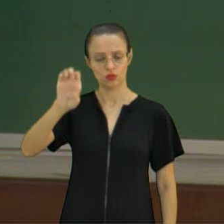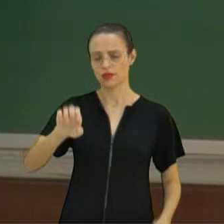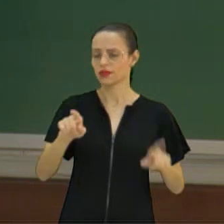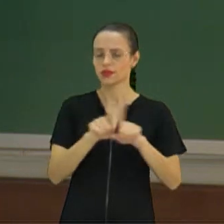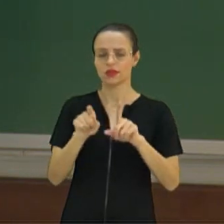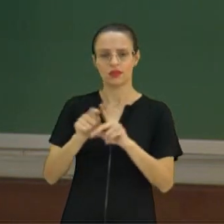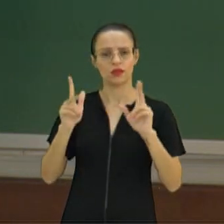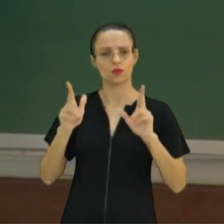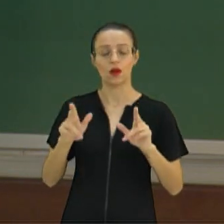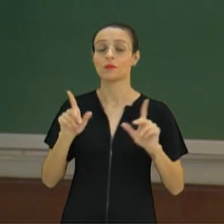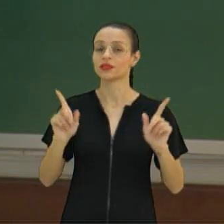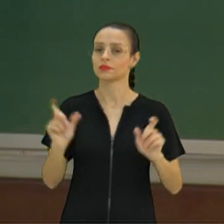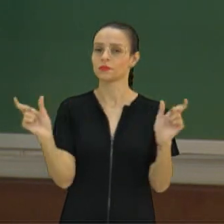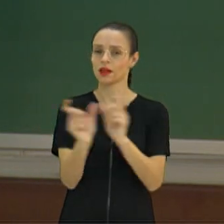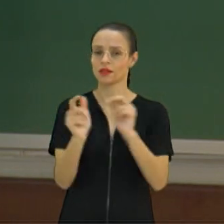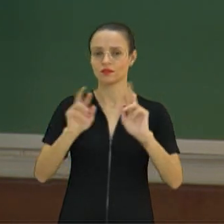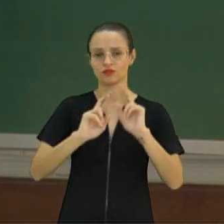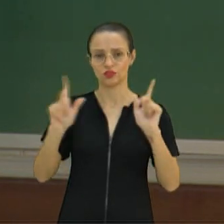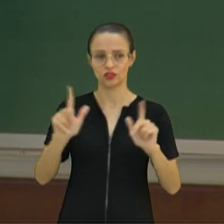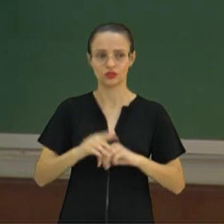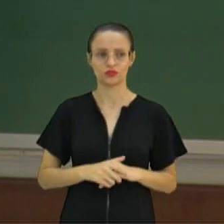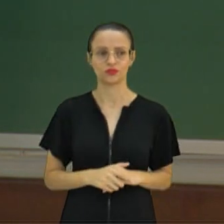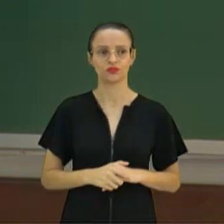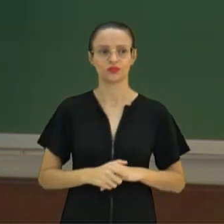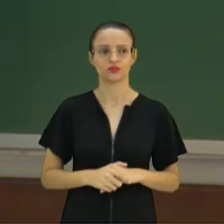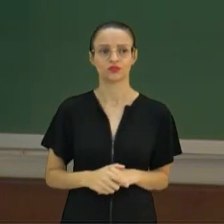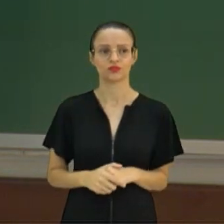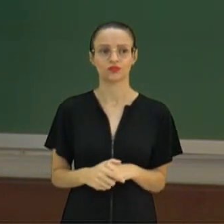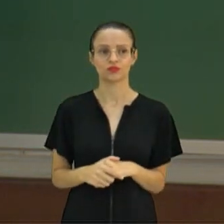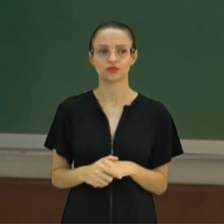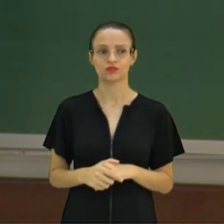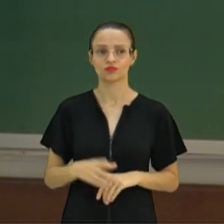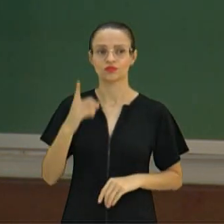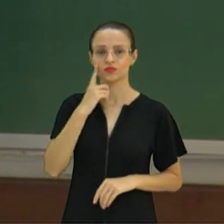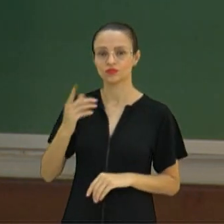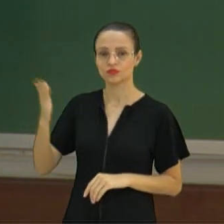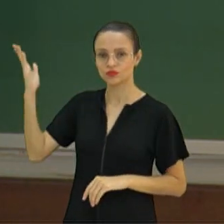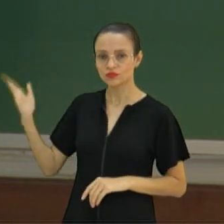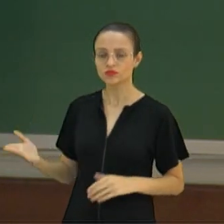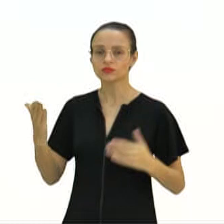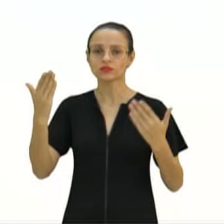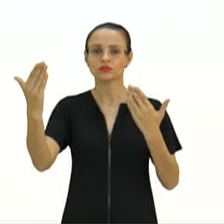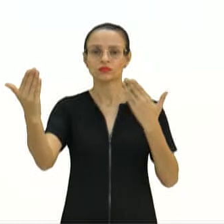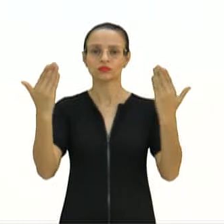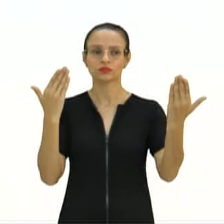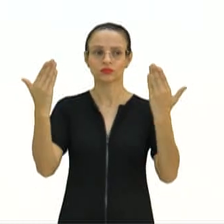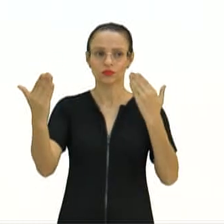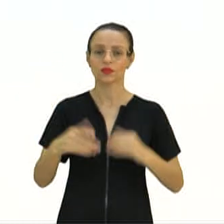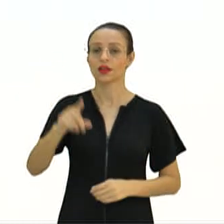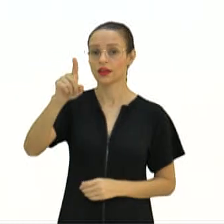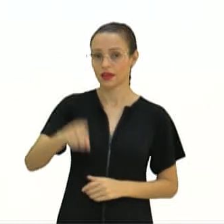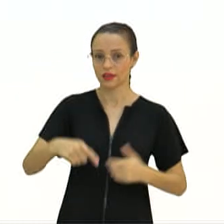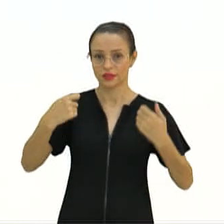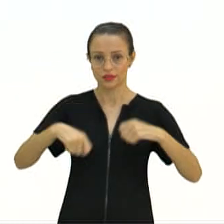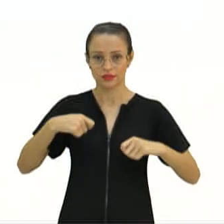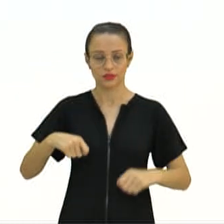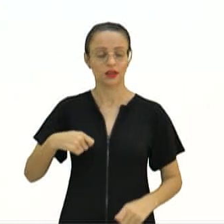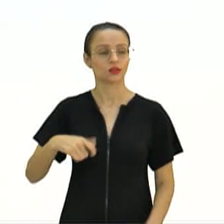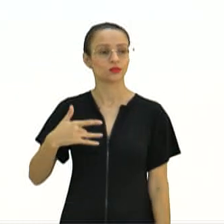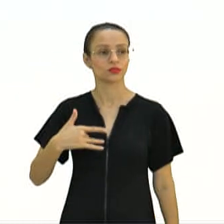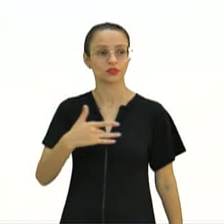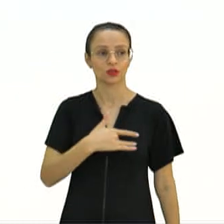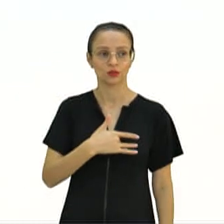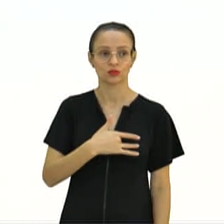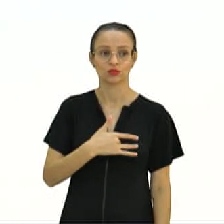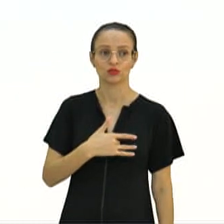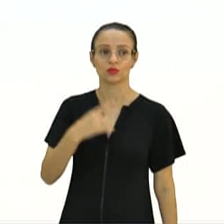ideia, só que com palavras diferentes. Nós temos aqui esse comparativo, é necessário saúde, o primeiro